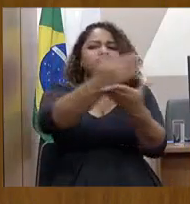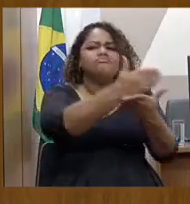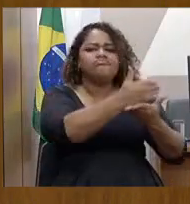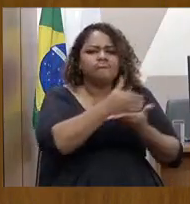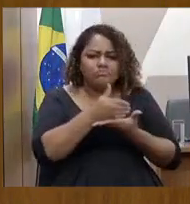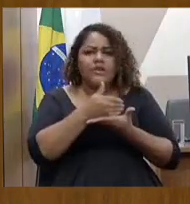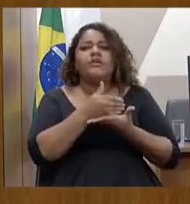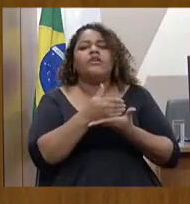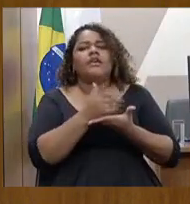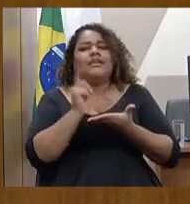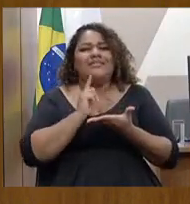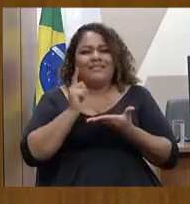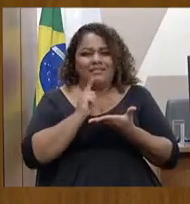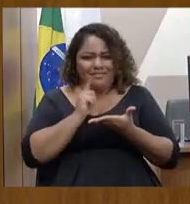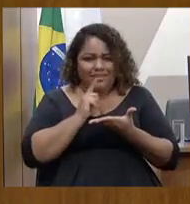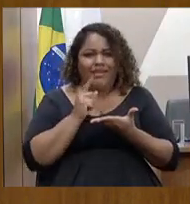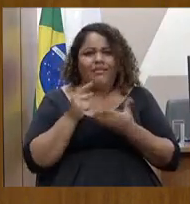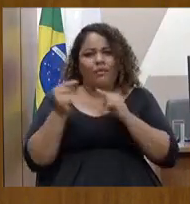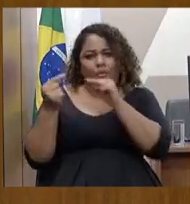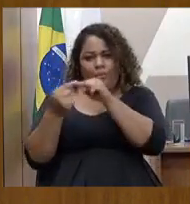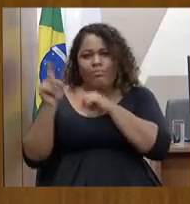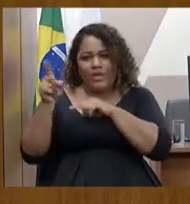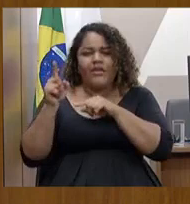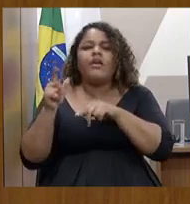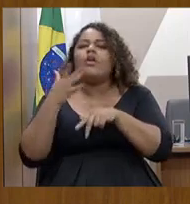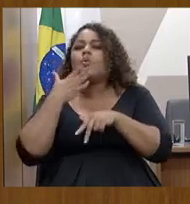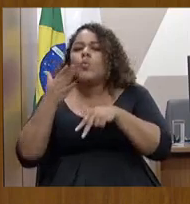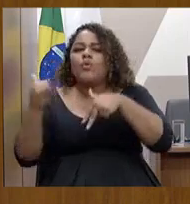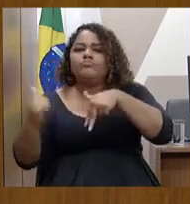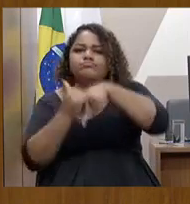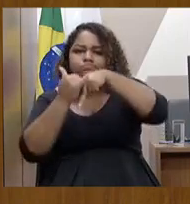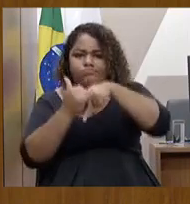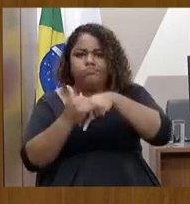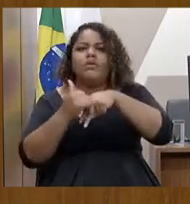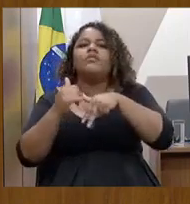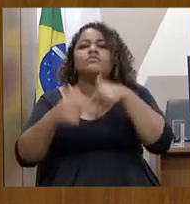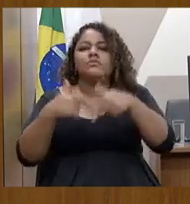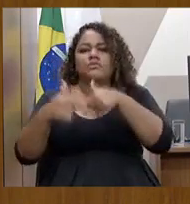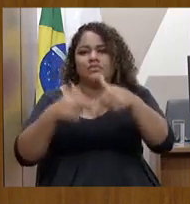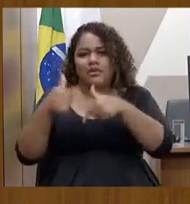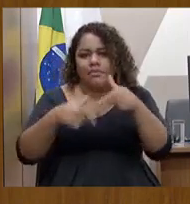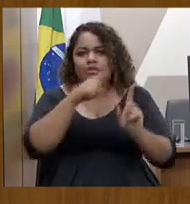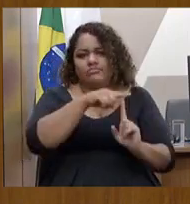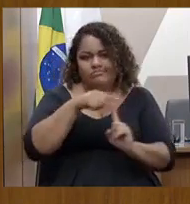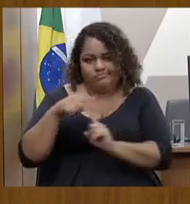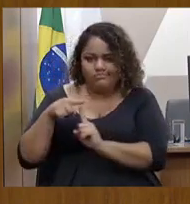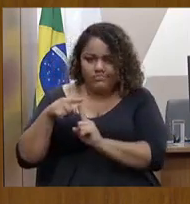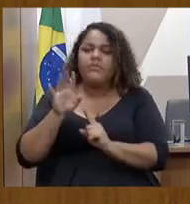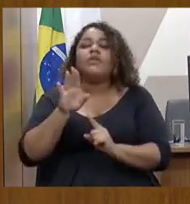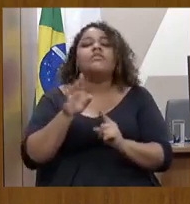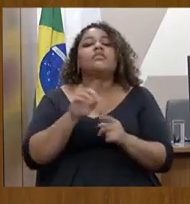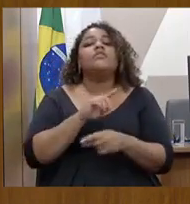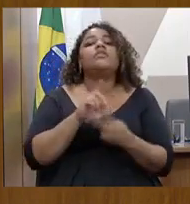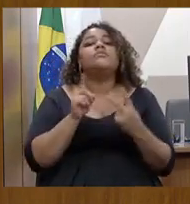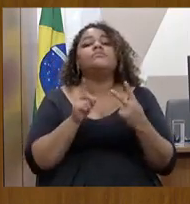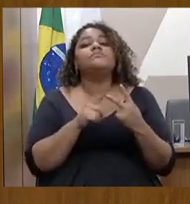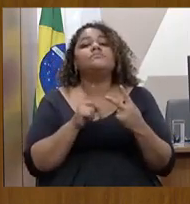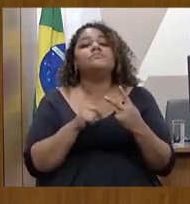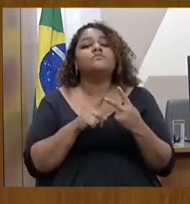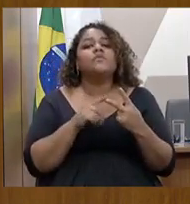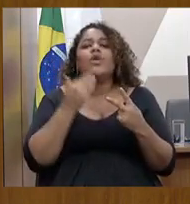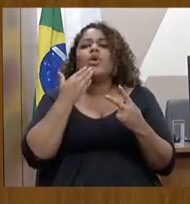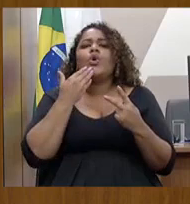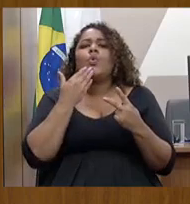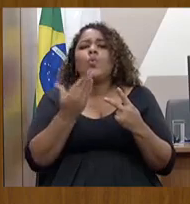ter em relação aos acidentes tipos de trabalho e quais são os padrões as formatações que o sindicato fez